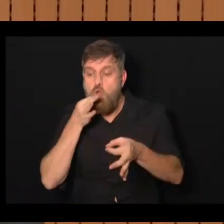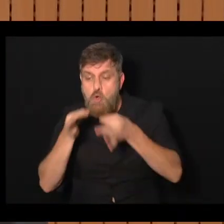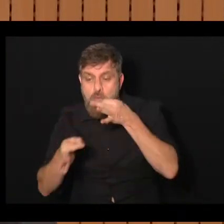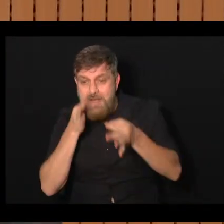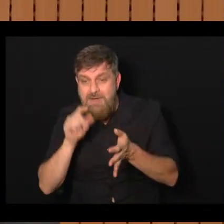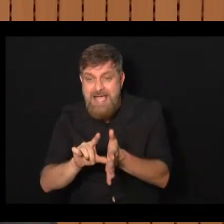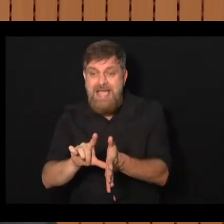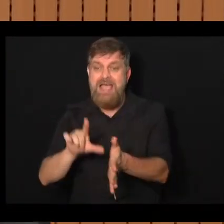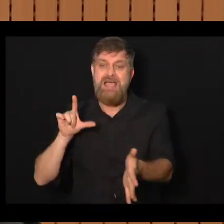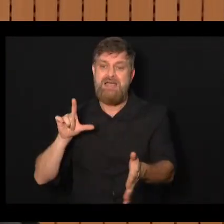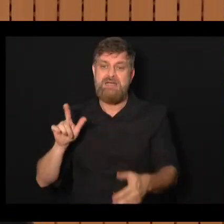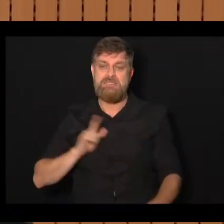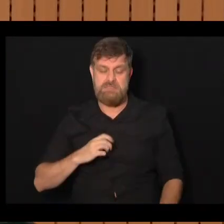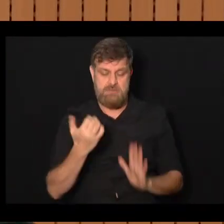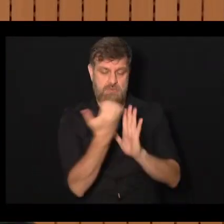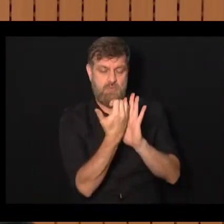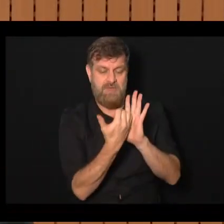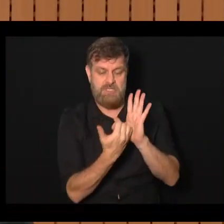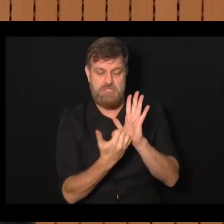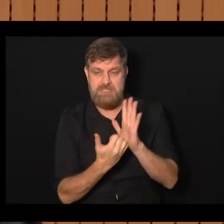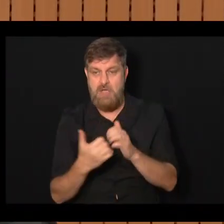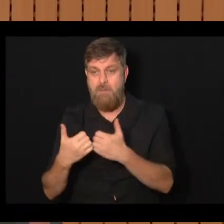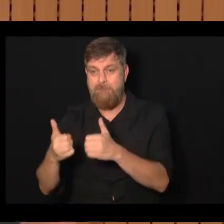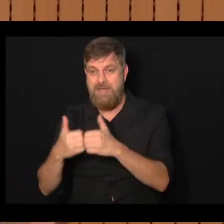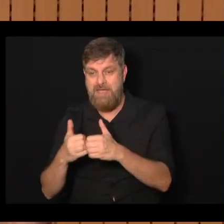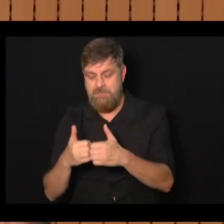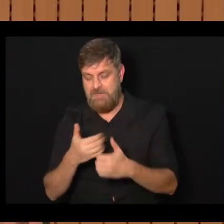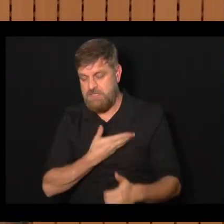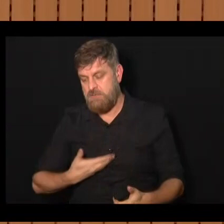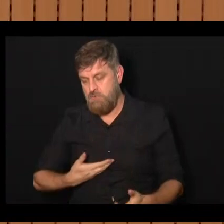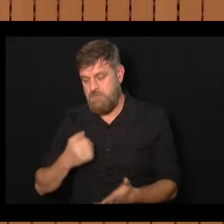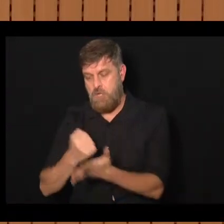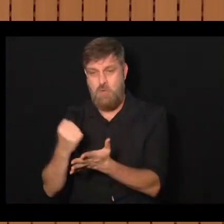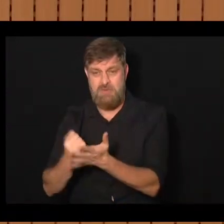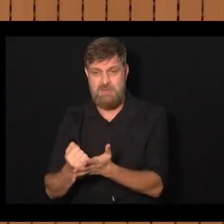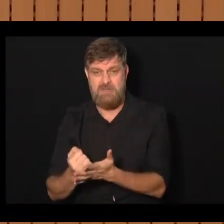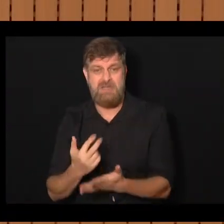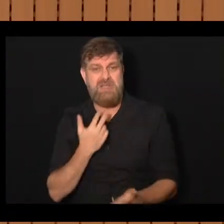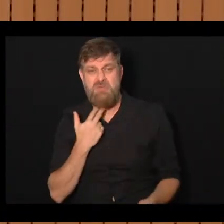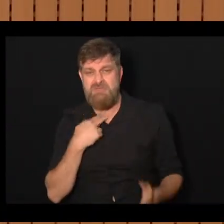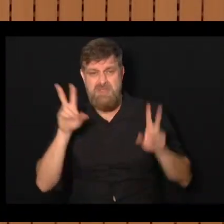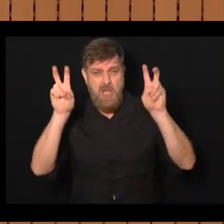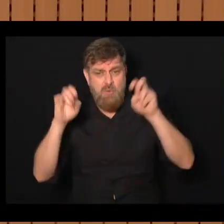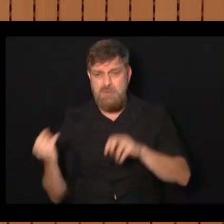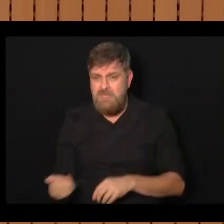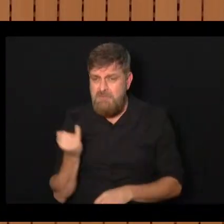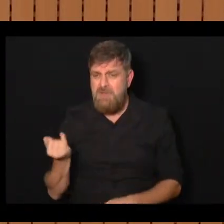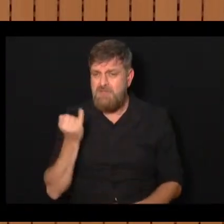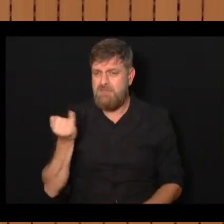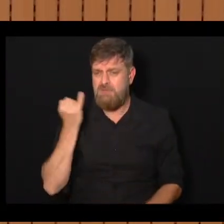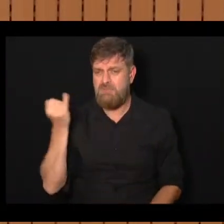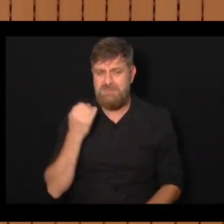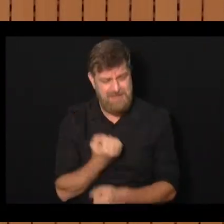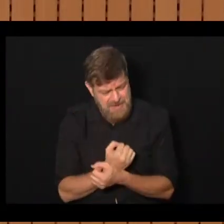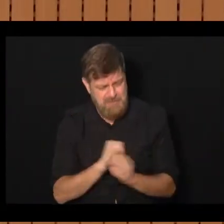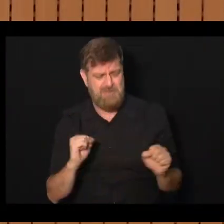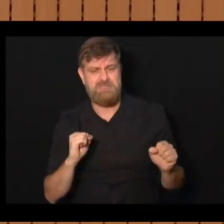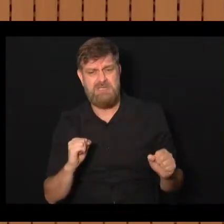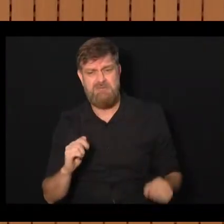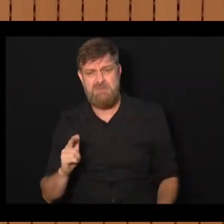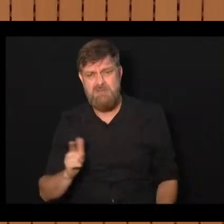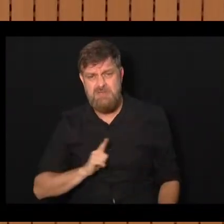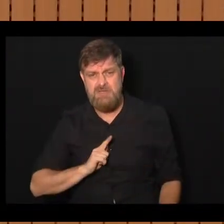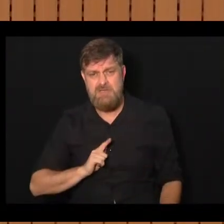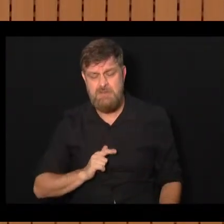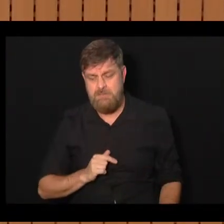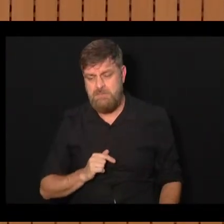da publicação desse edital. Não é possível que um tema de tanta relevância será